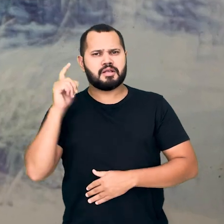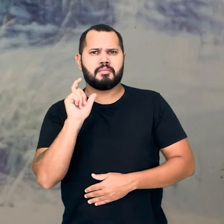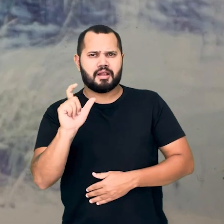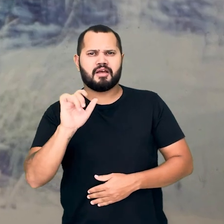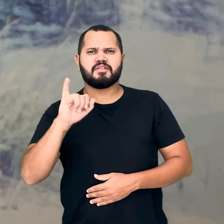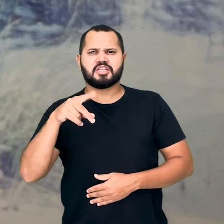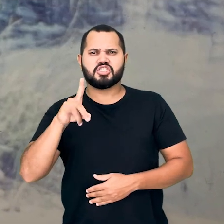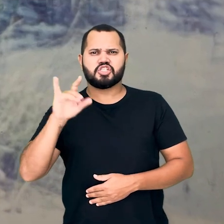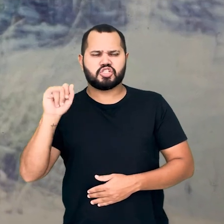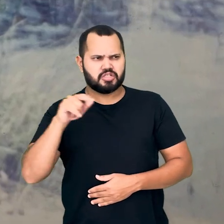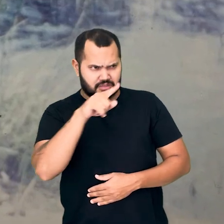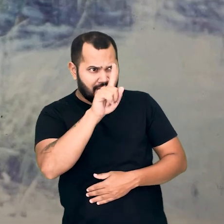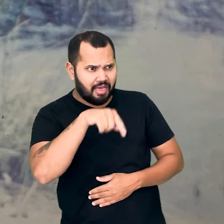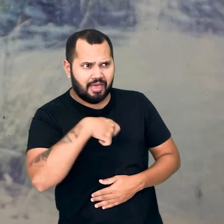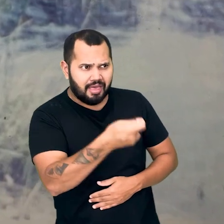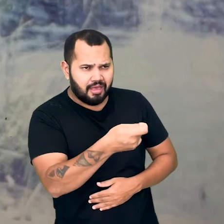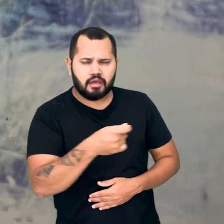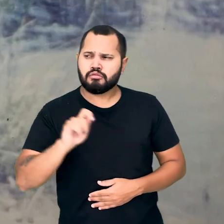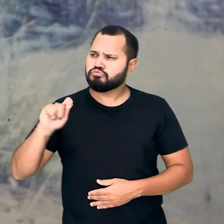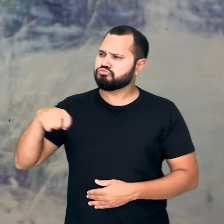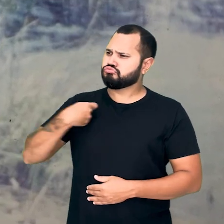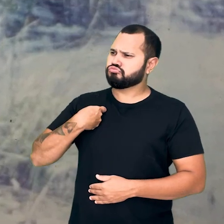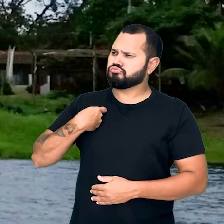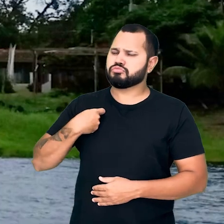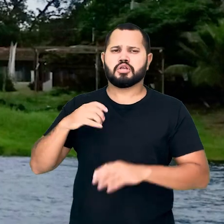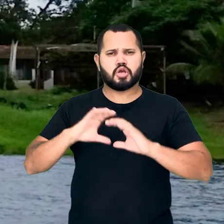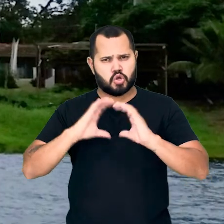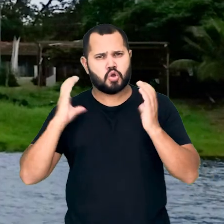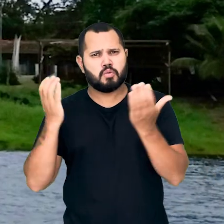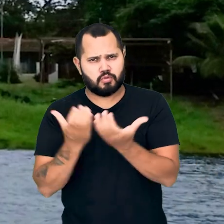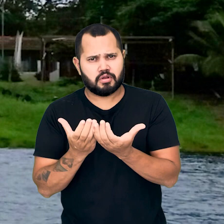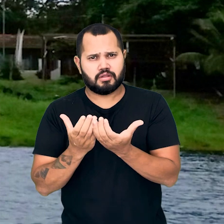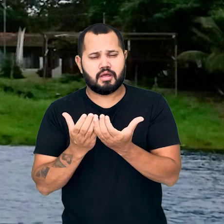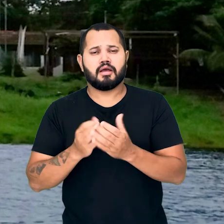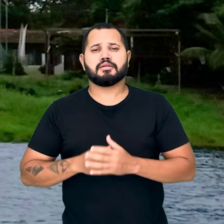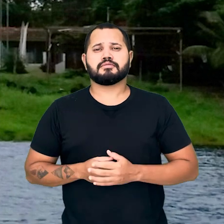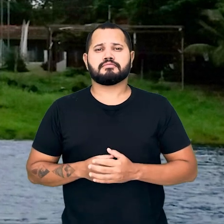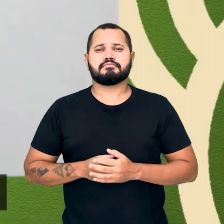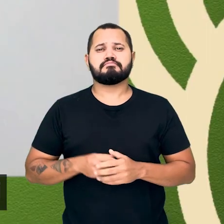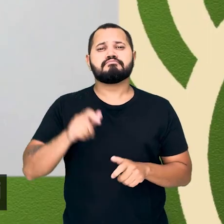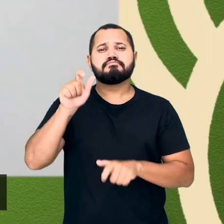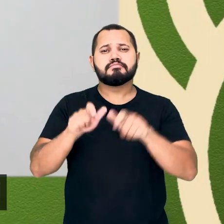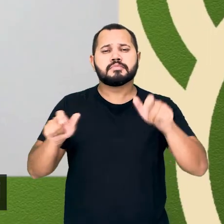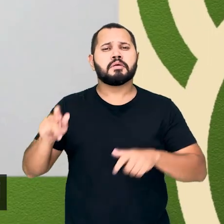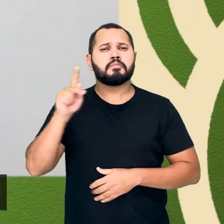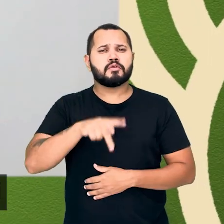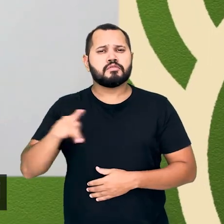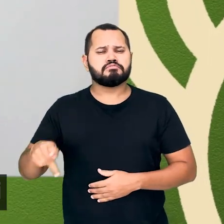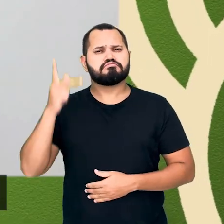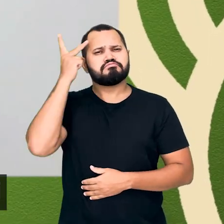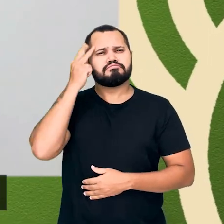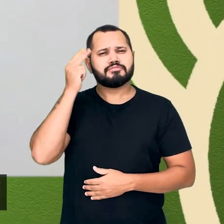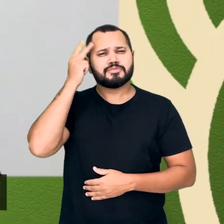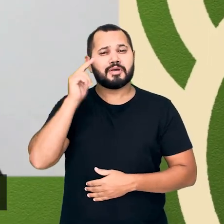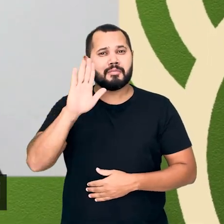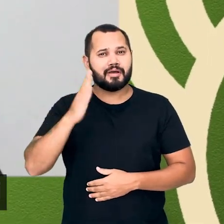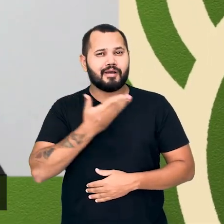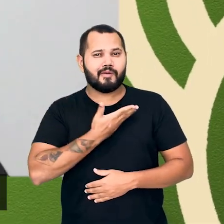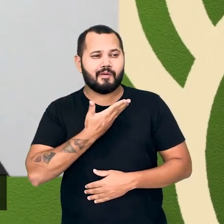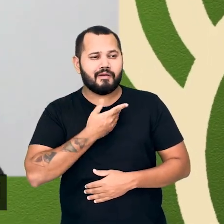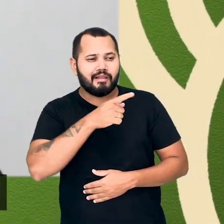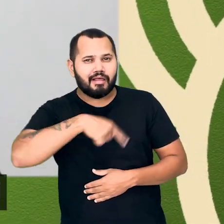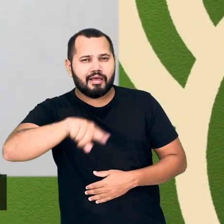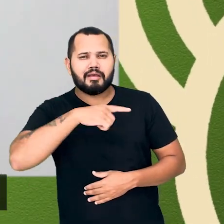é índia? Eu falava: sou índia. Eu sou de tal comunidade. Entre os professores era tranquilo, mas